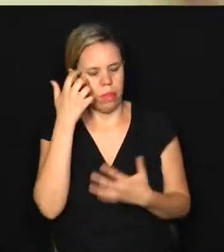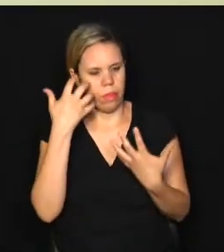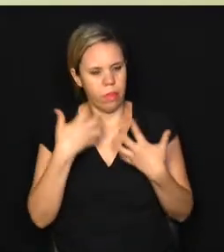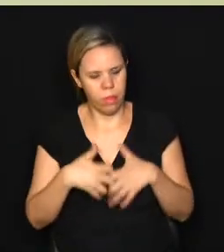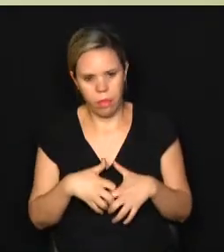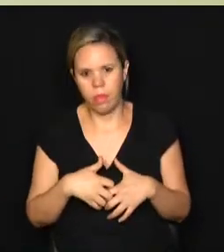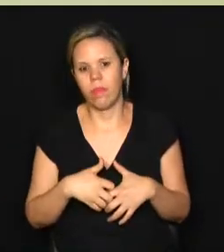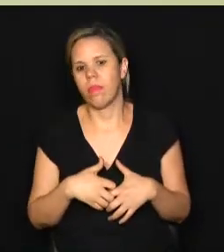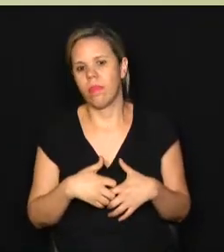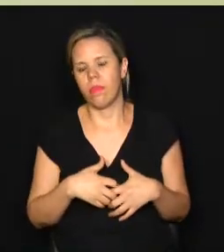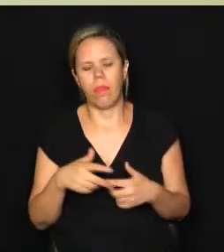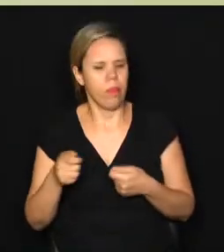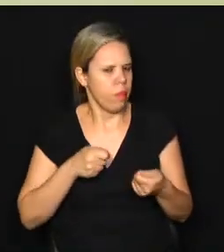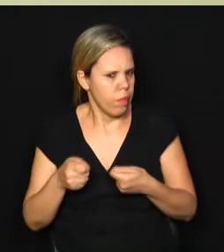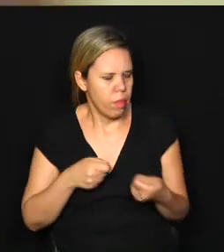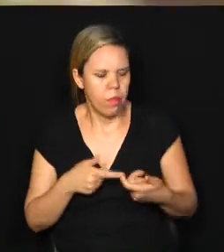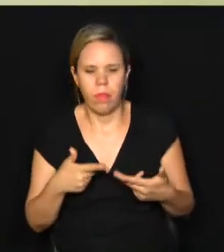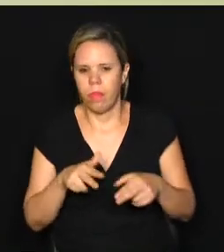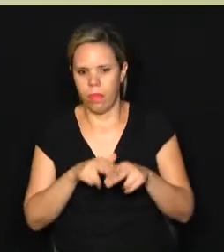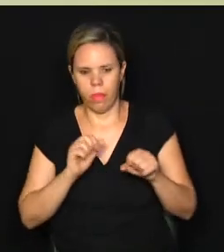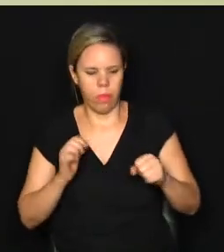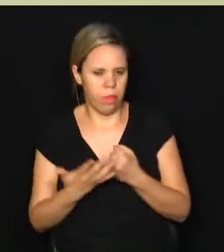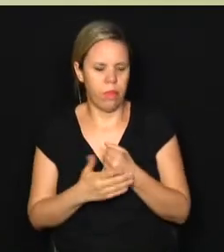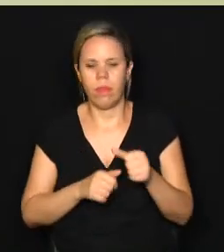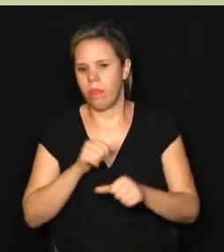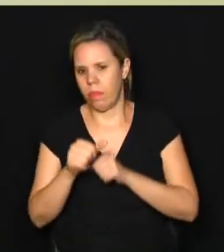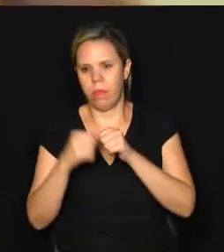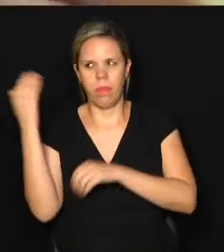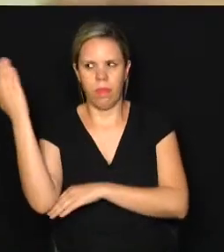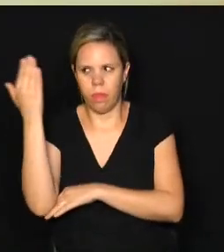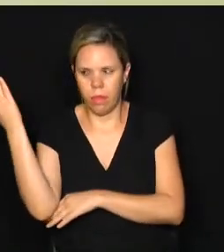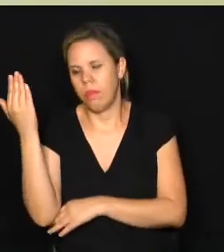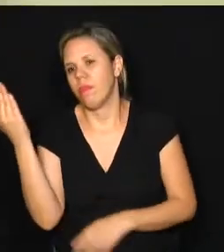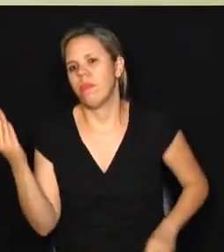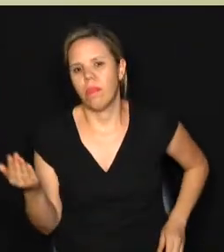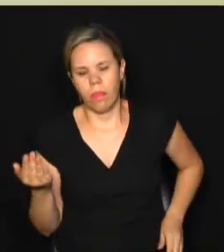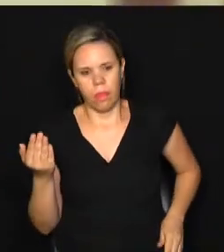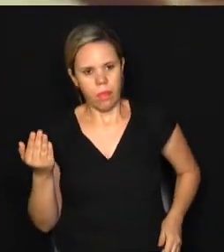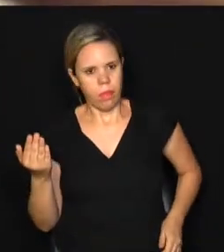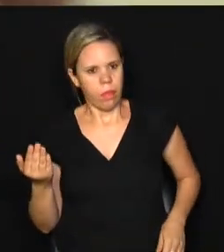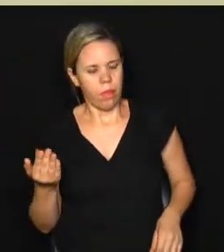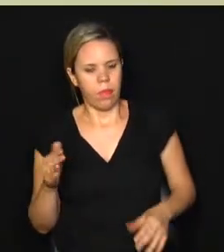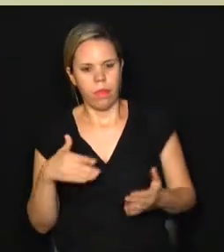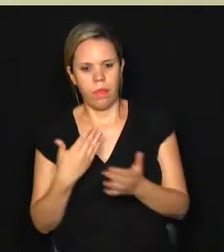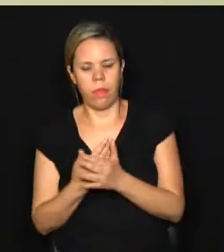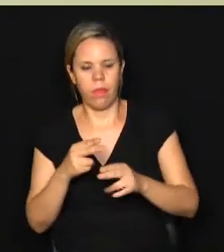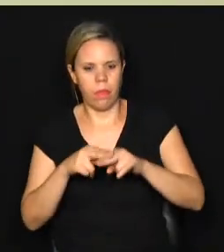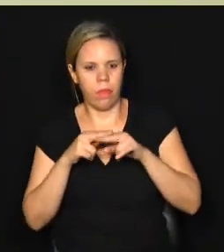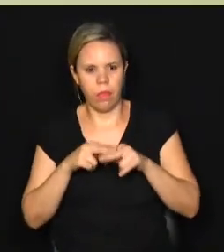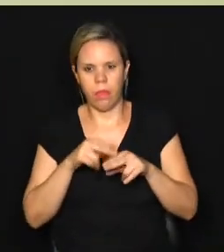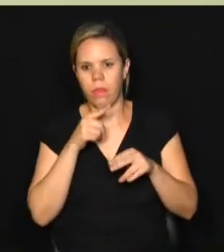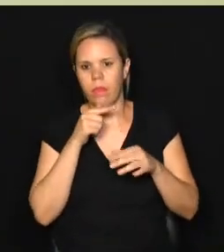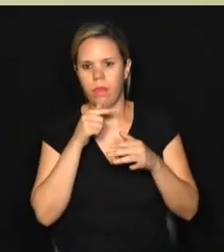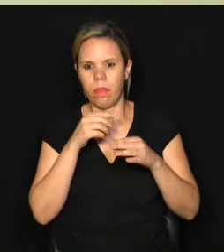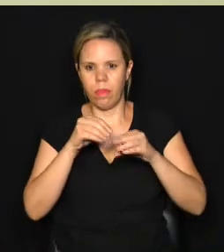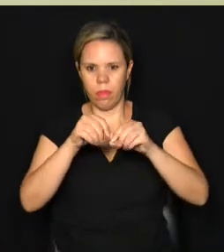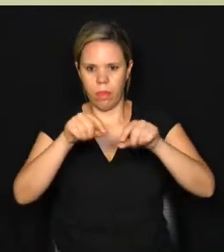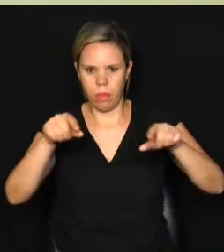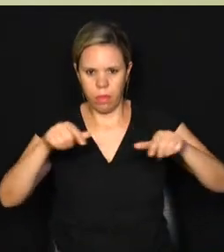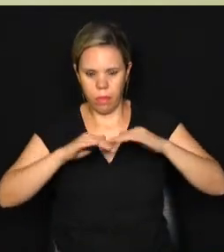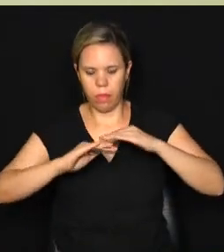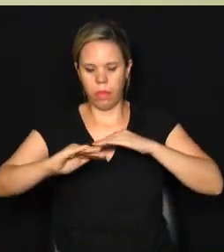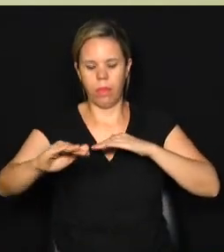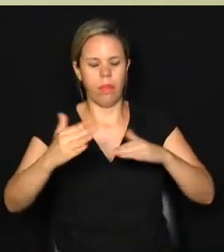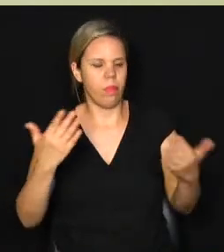na forma de lidar com a pandemia, nas mudanças climáticas, até na questão do terraplanismo, né? Mas para